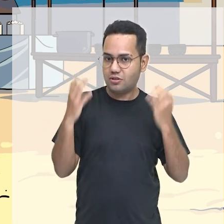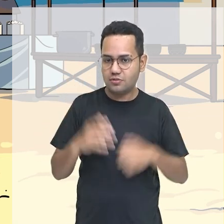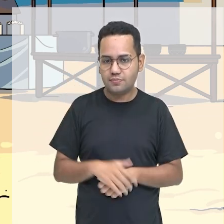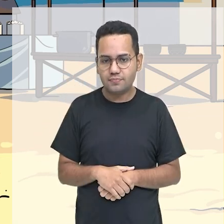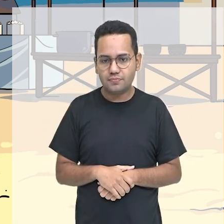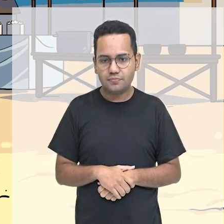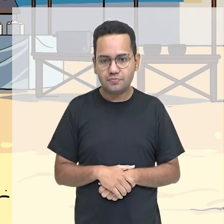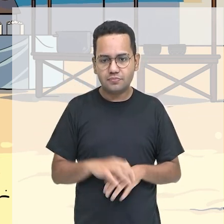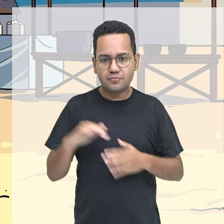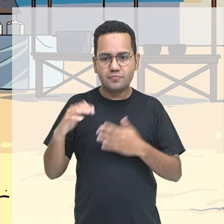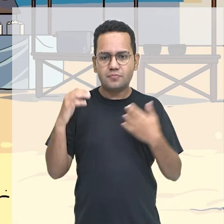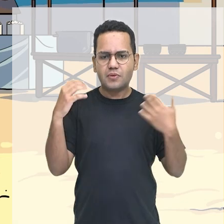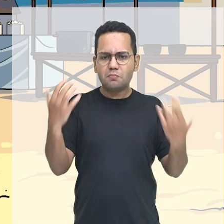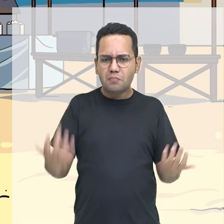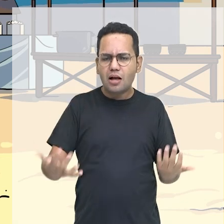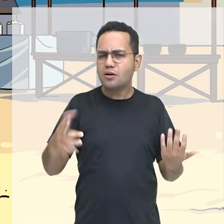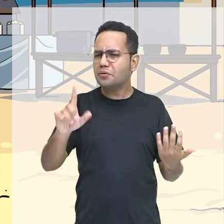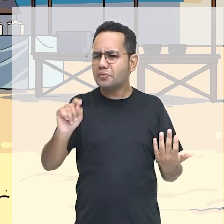essa